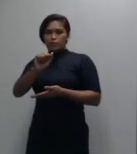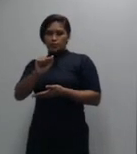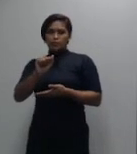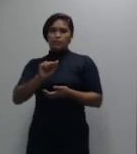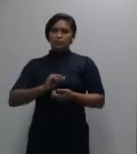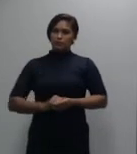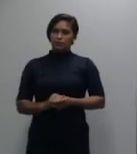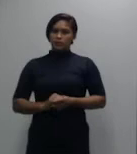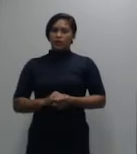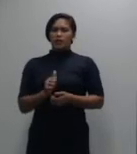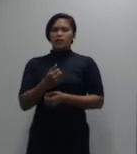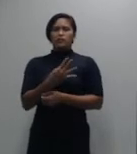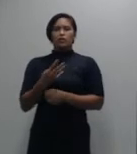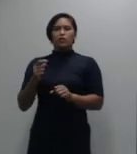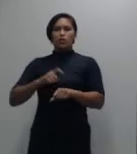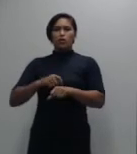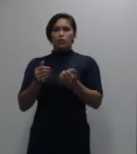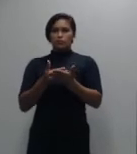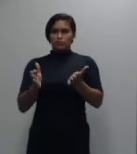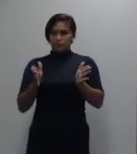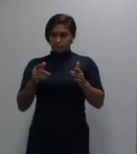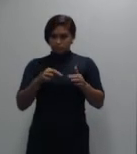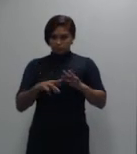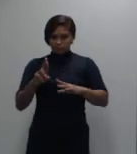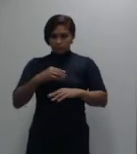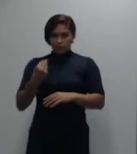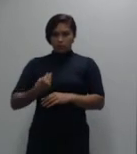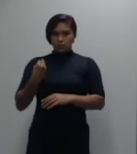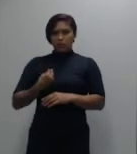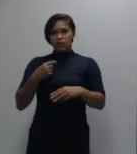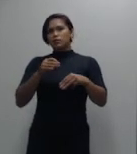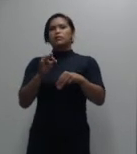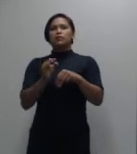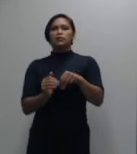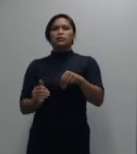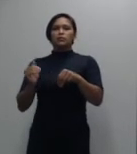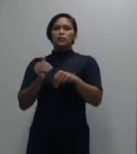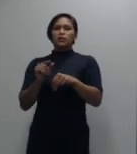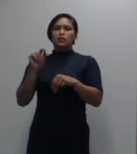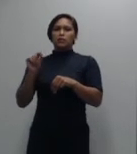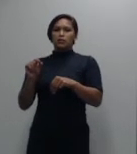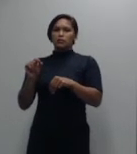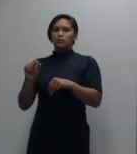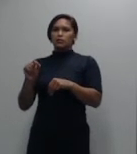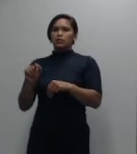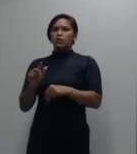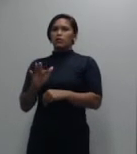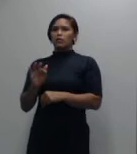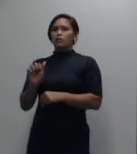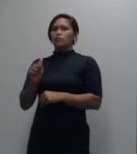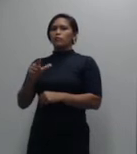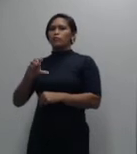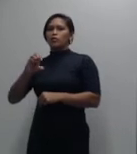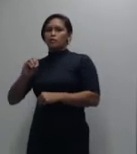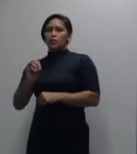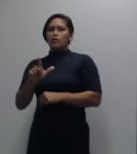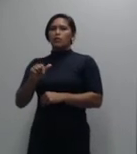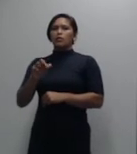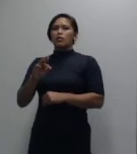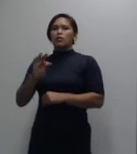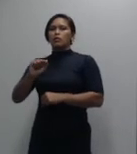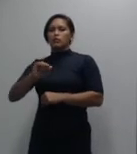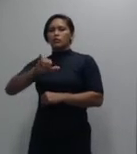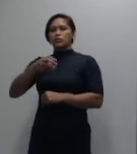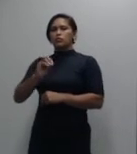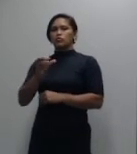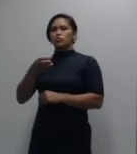as 14horas foi aberta a sessão 300 excelentíssimos senhores ministros Francisco Falcão Laurita Vaz João Otávio de